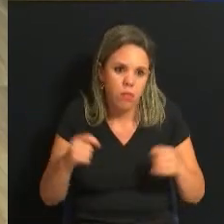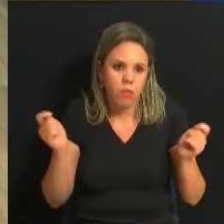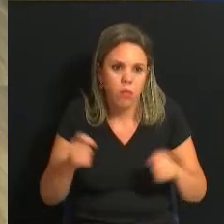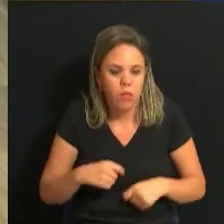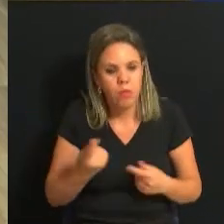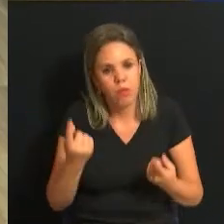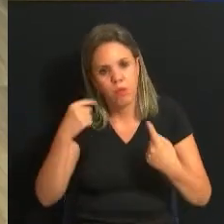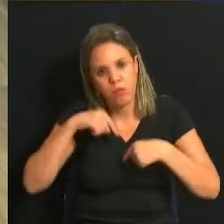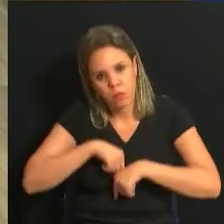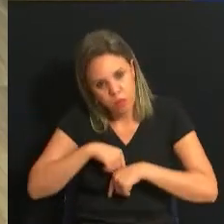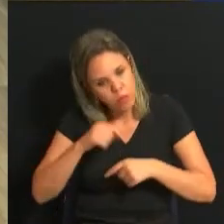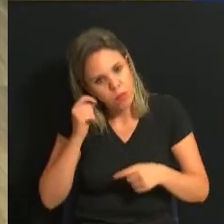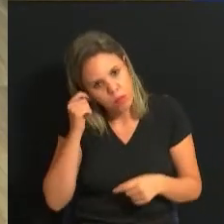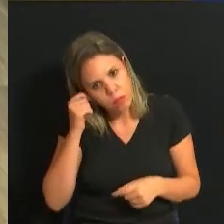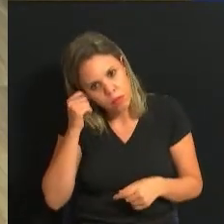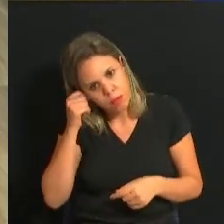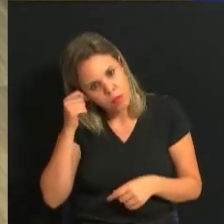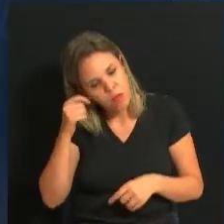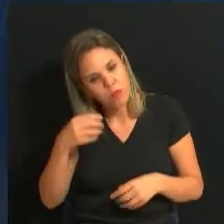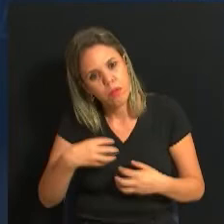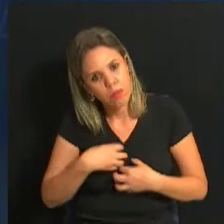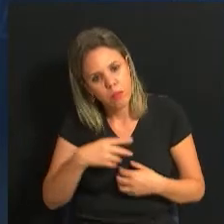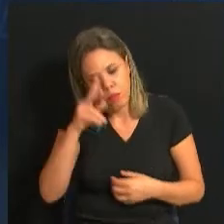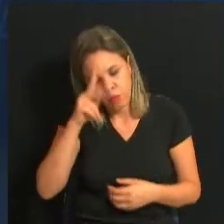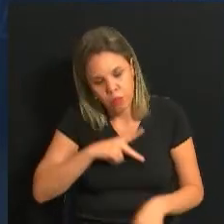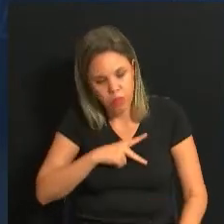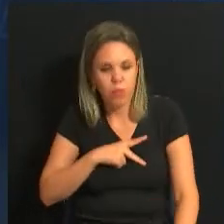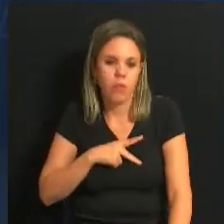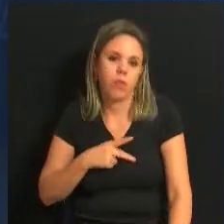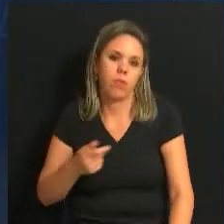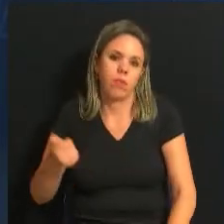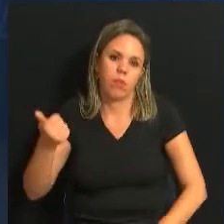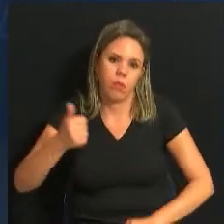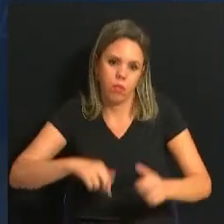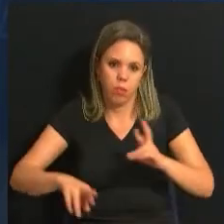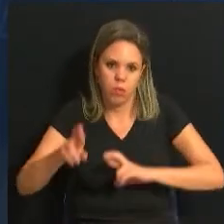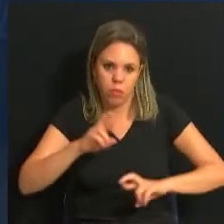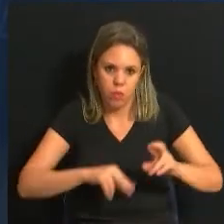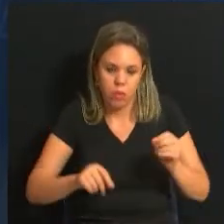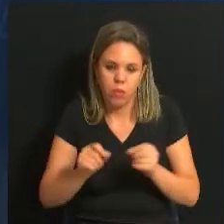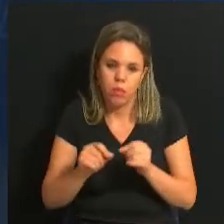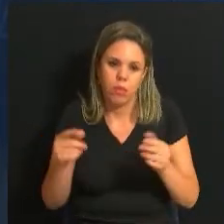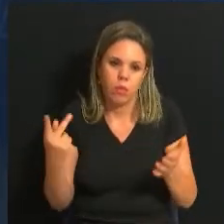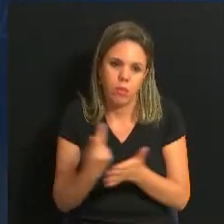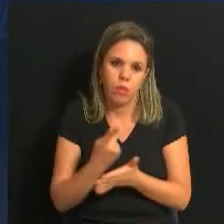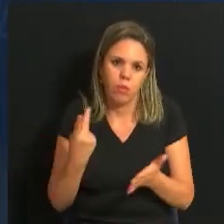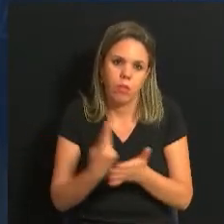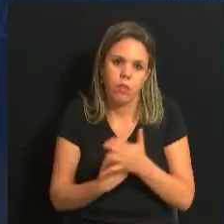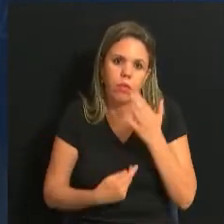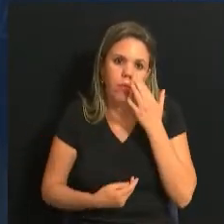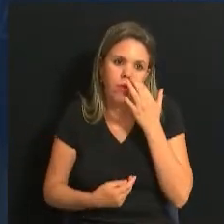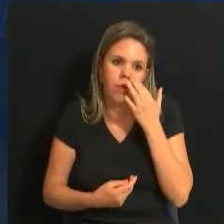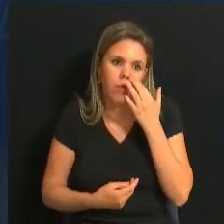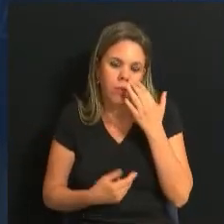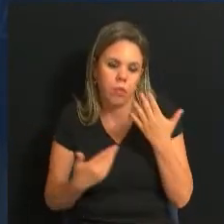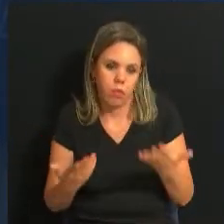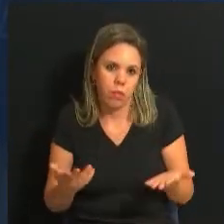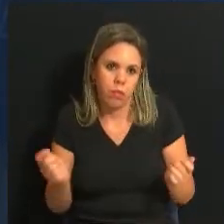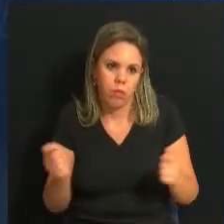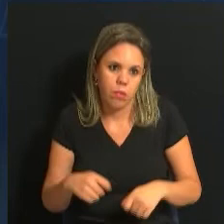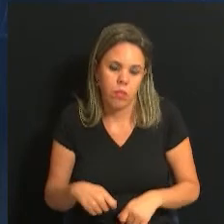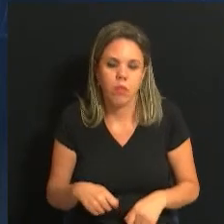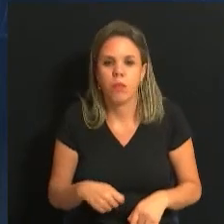de realizar uma crítica a si mesmo, analisar o que foi feito, dos erros cometidos, possibilidade